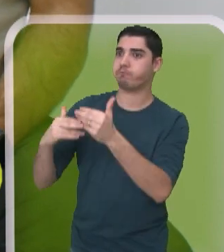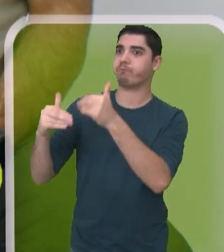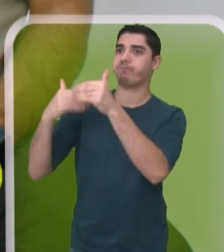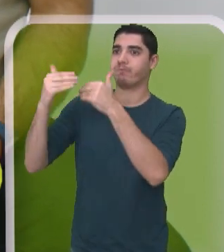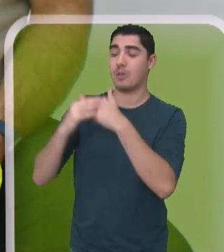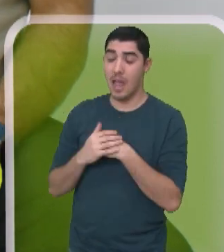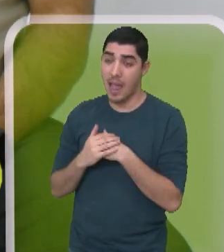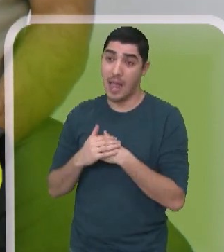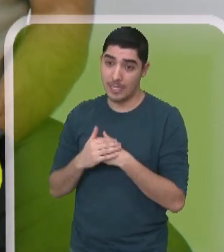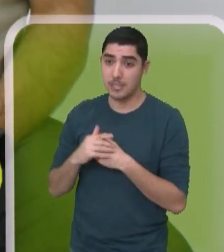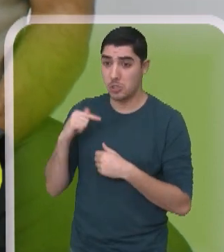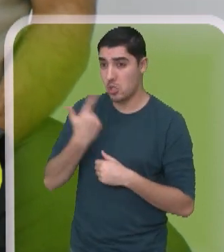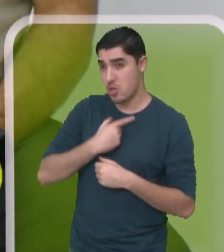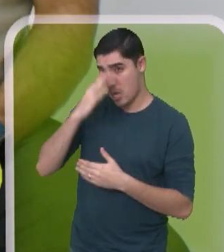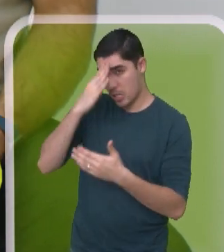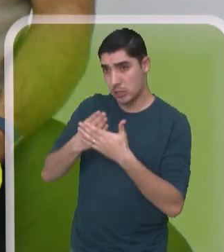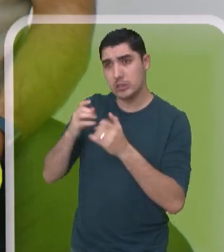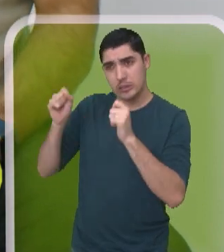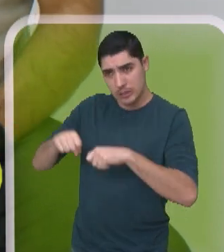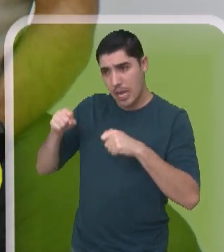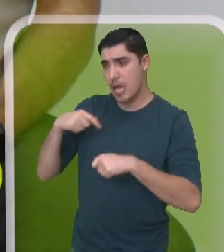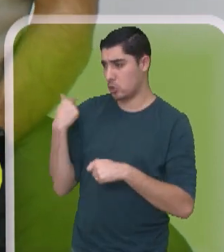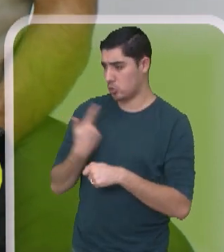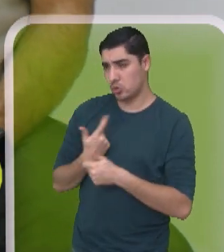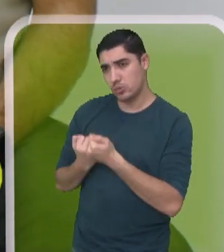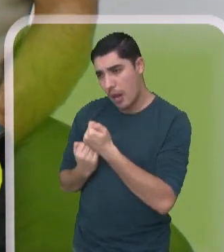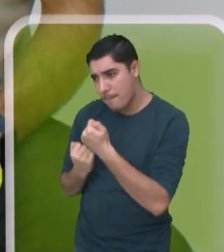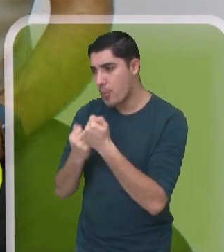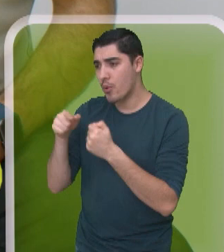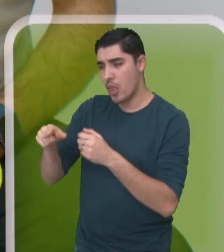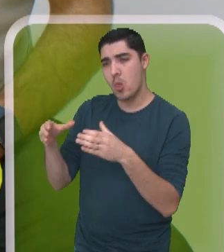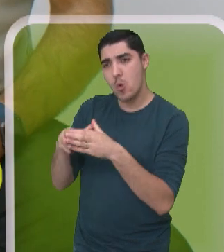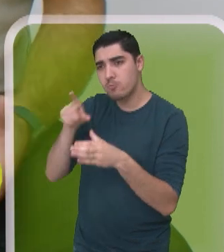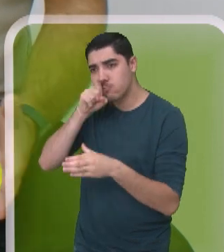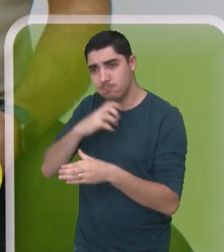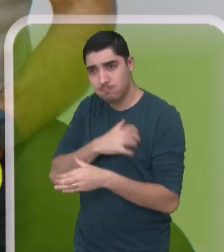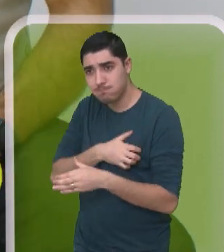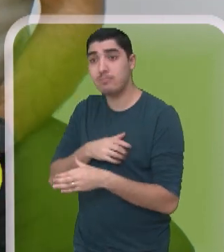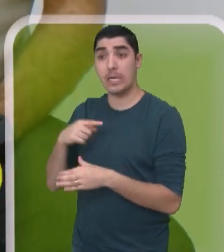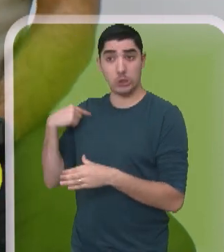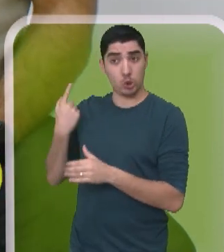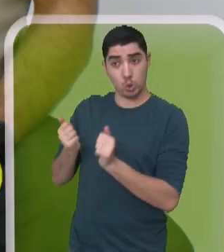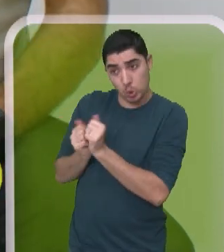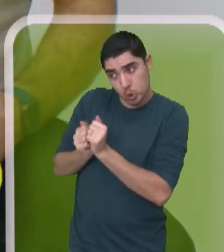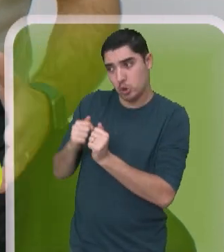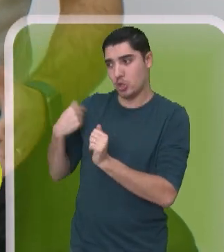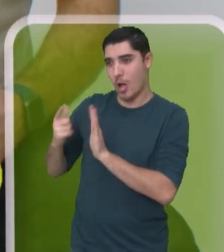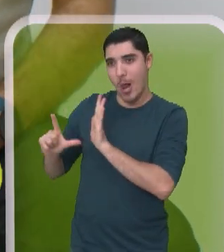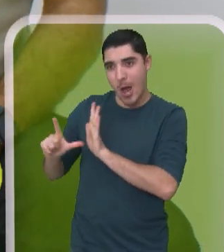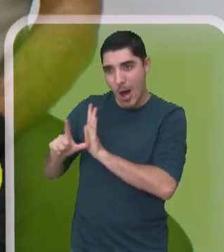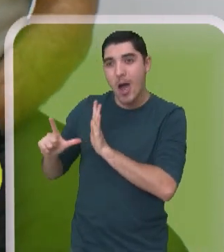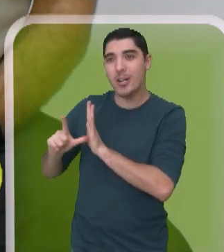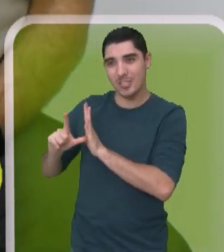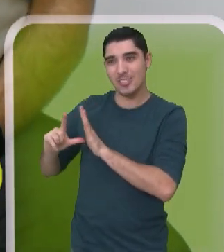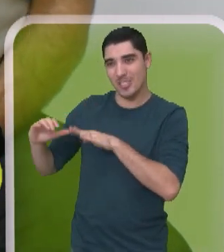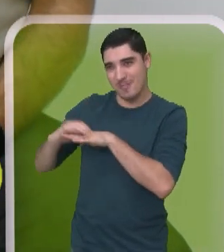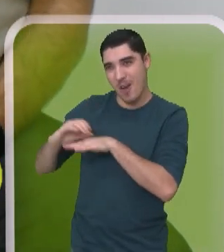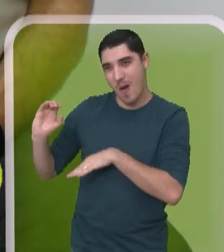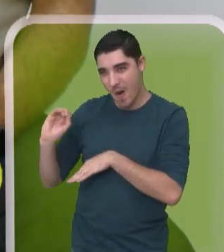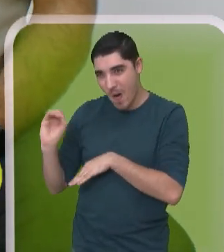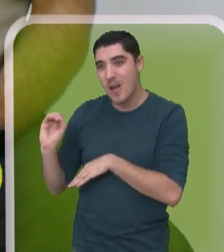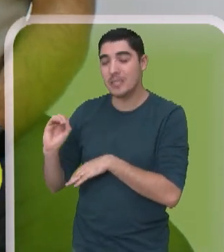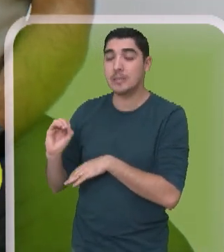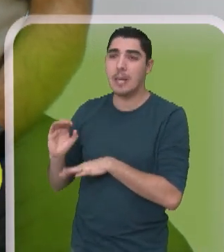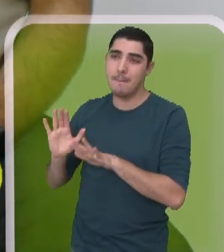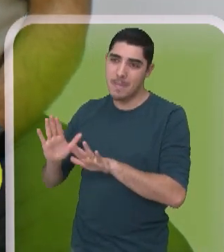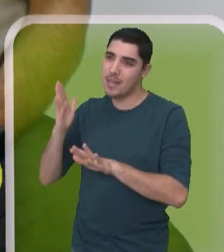acreditamos que a gente pode agregar bastante com a gestão, né, com as nossas lojas, enfim, com o nosso ecossistema. Mas a